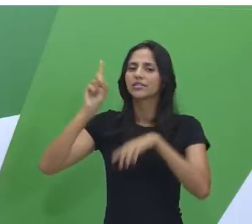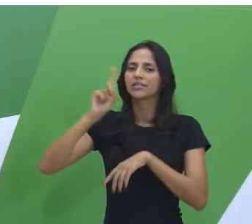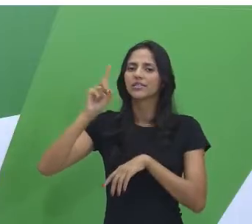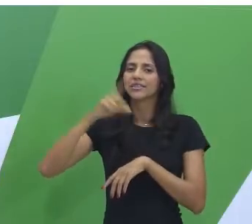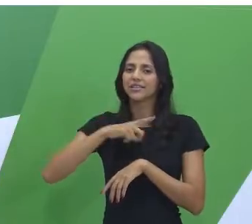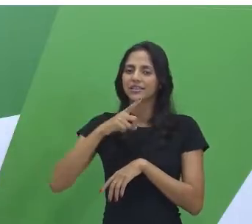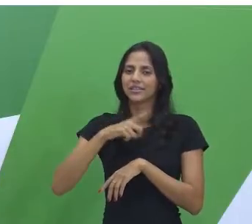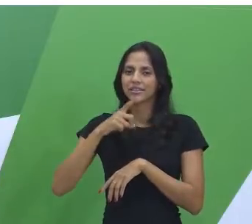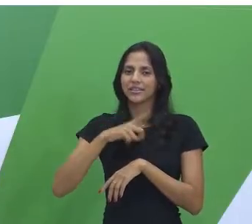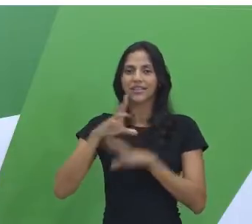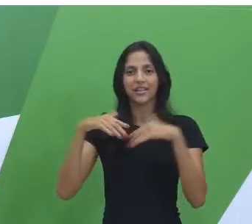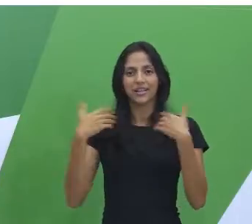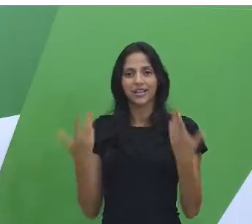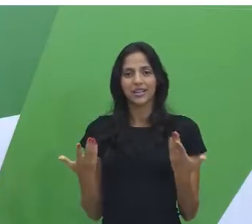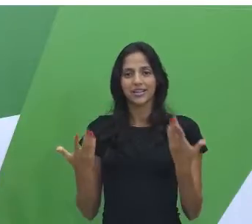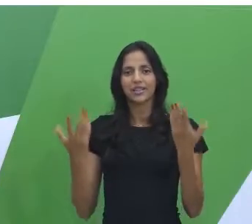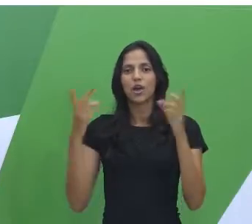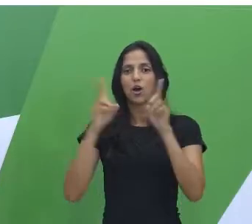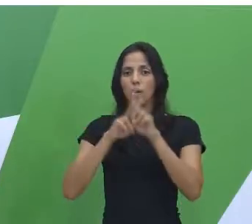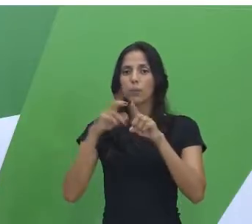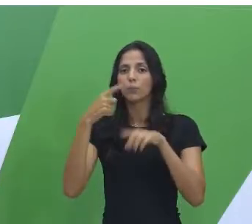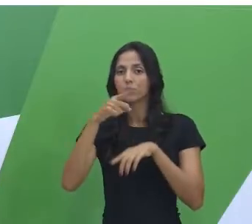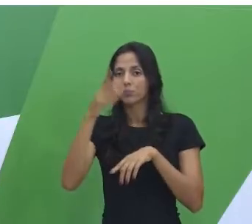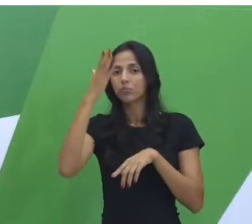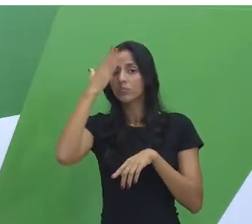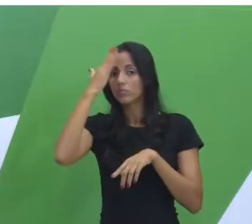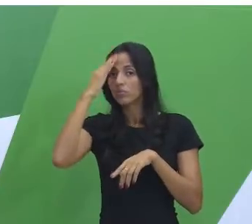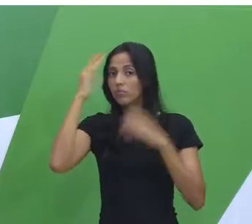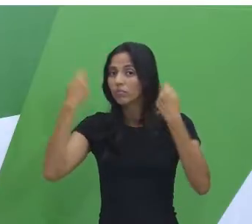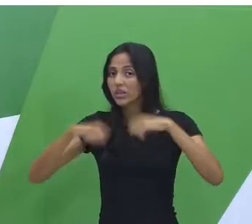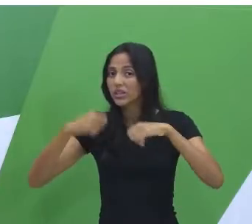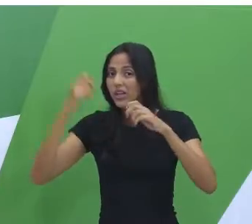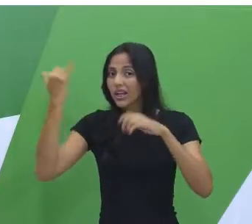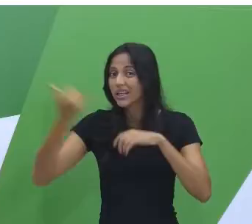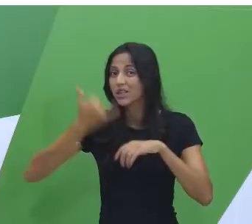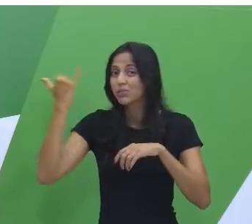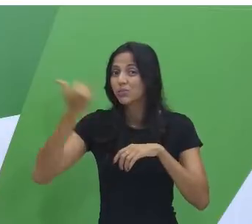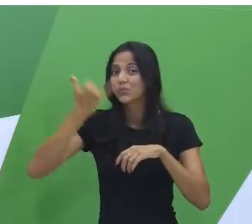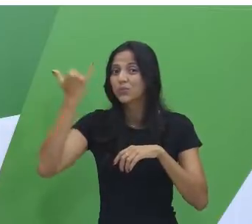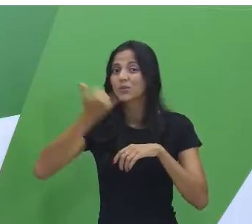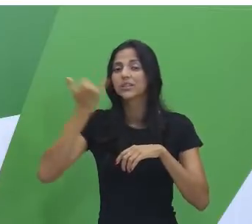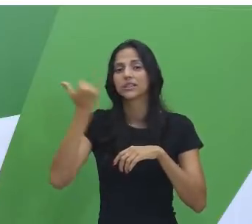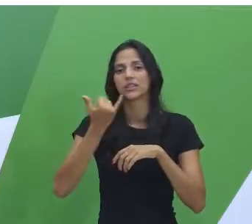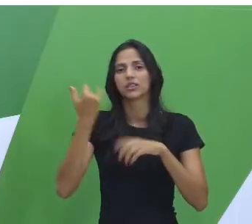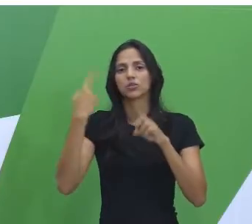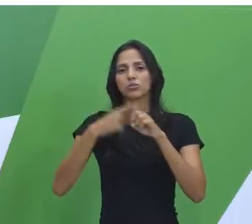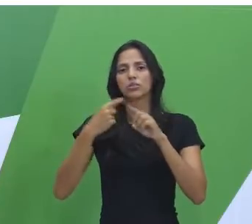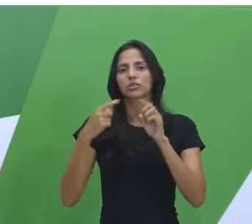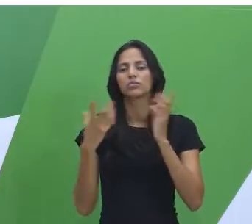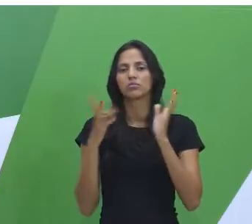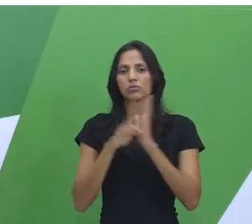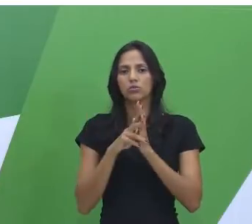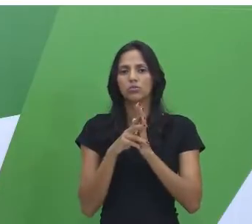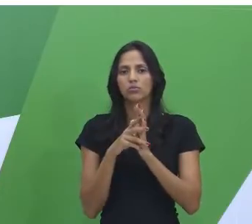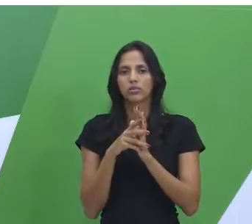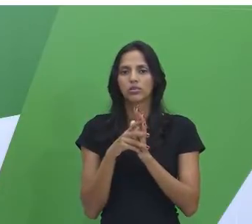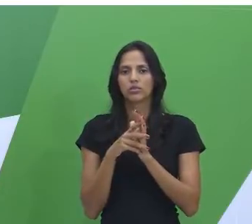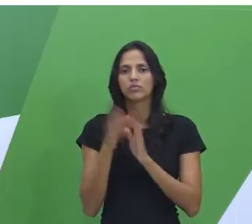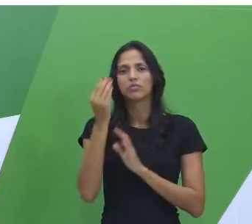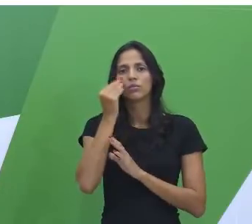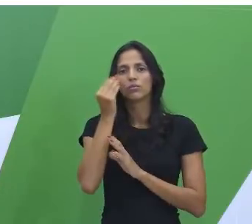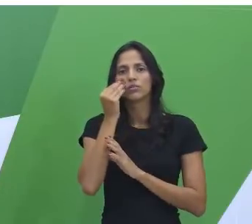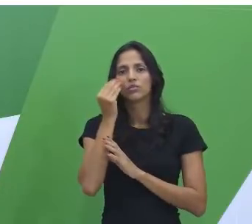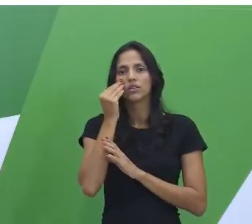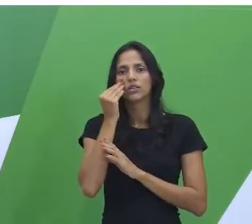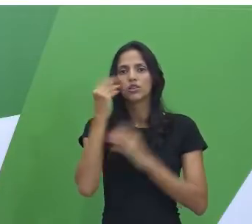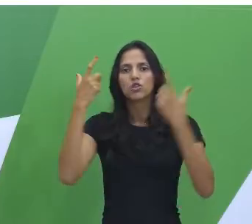verdade? São os pontos que nós precisamos saber. Mas de onde vieram isso, professor Aldemir?